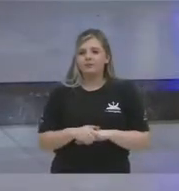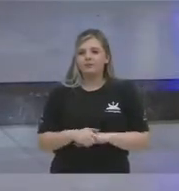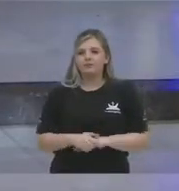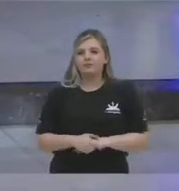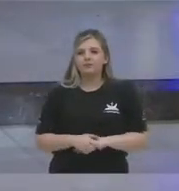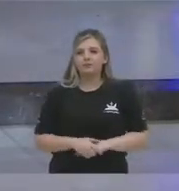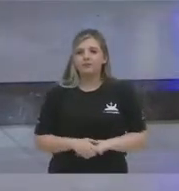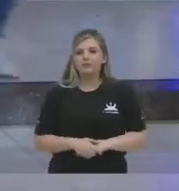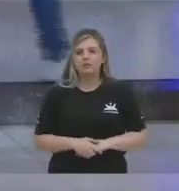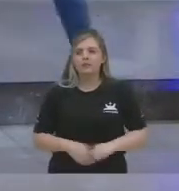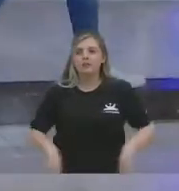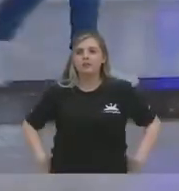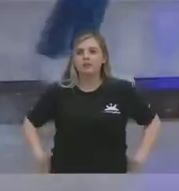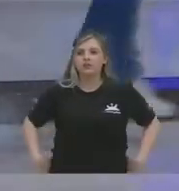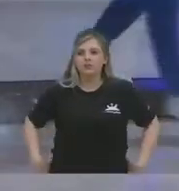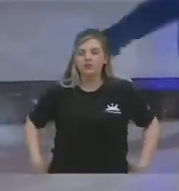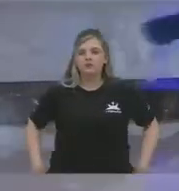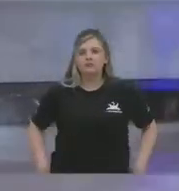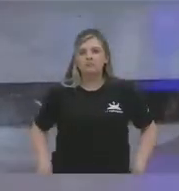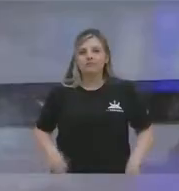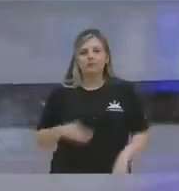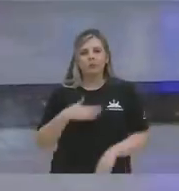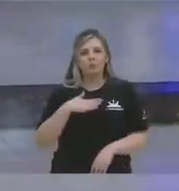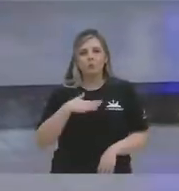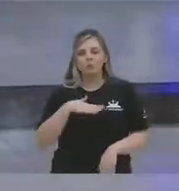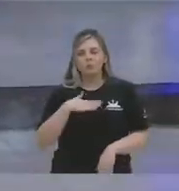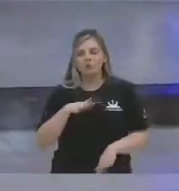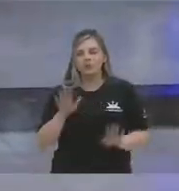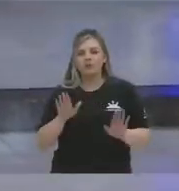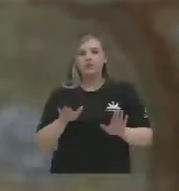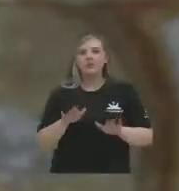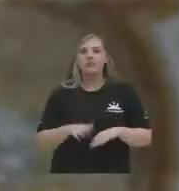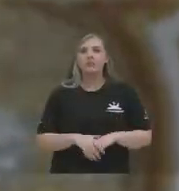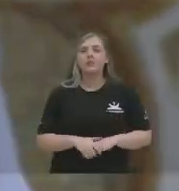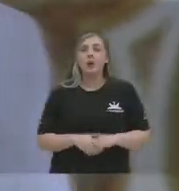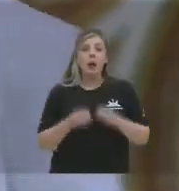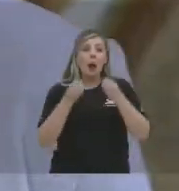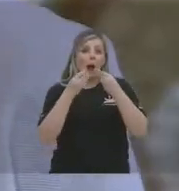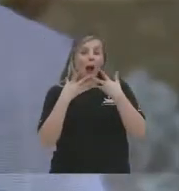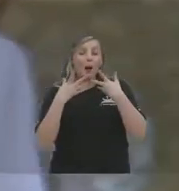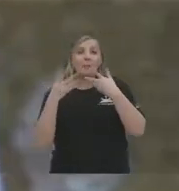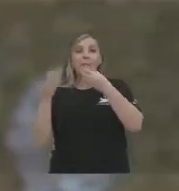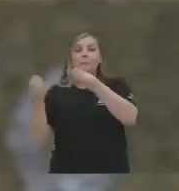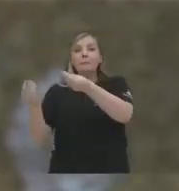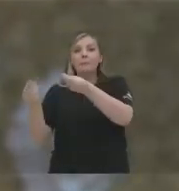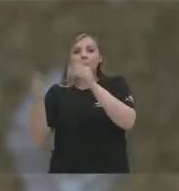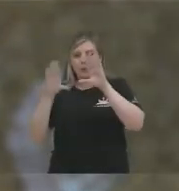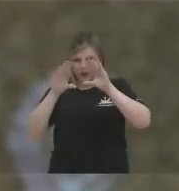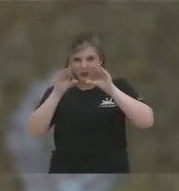Pode dizer que é, fica à vontade, meu irmão. Boa noite.